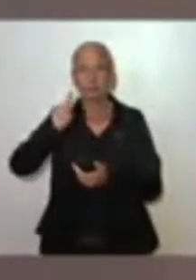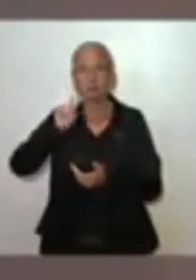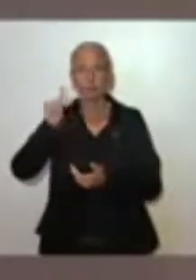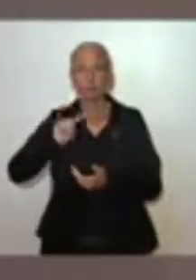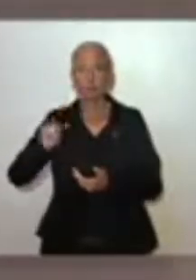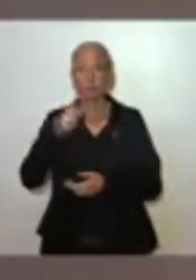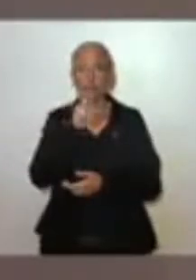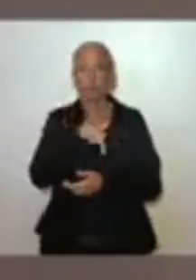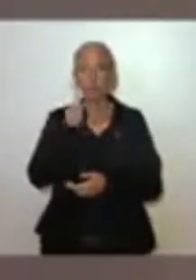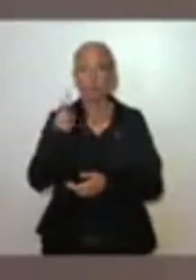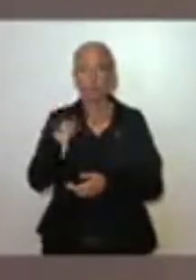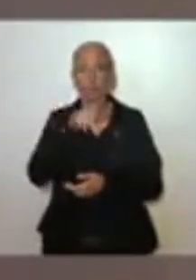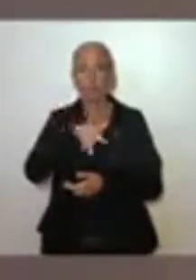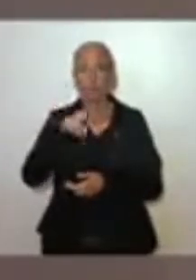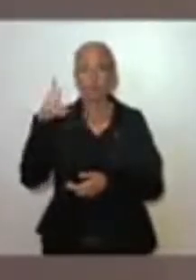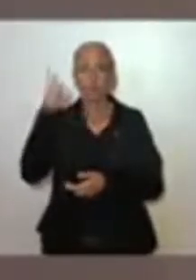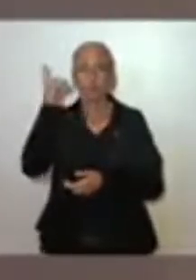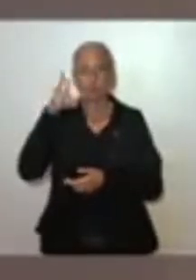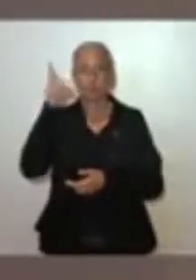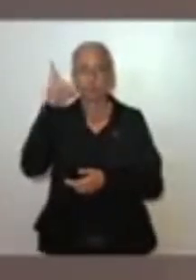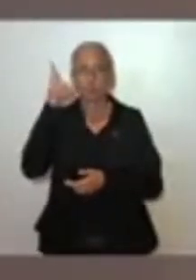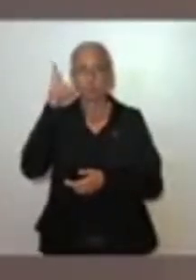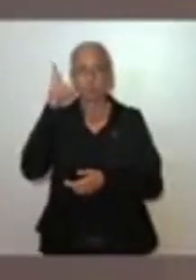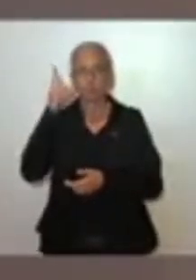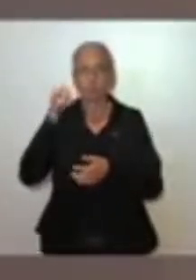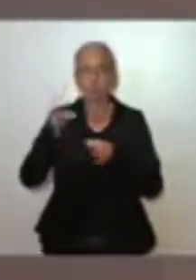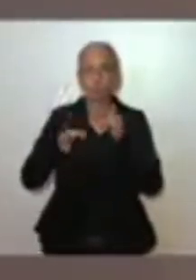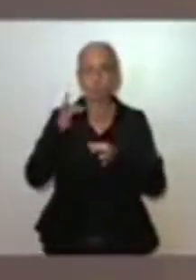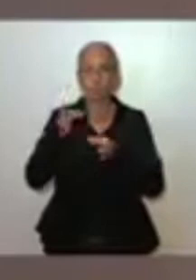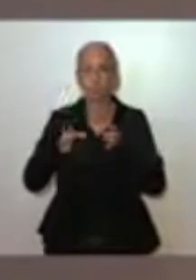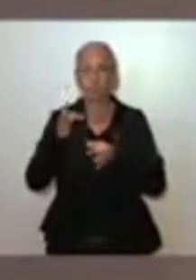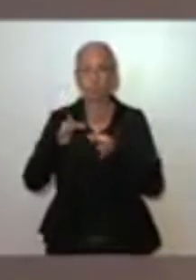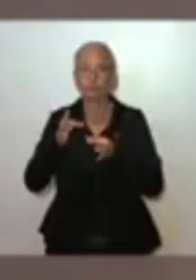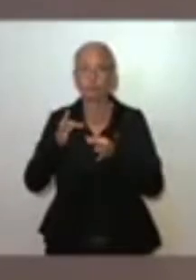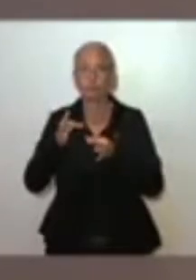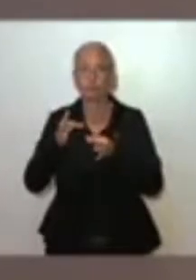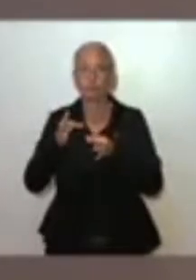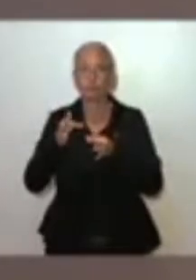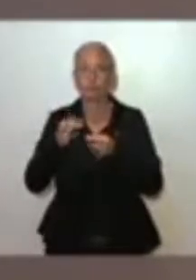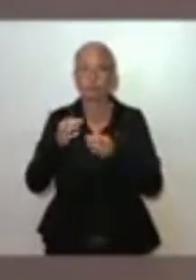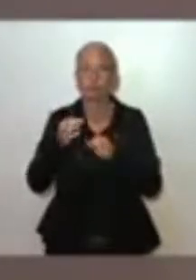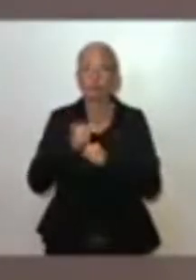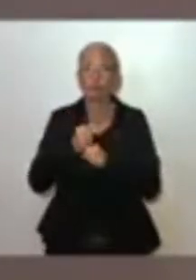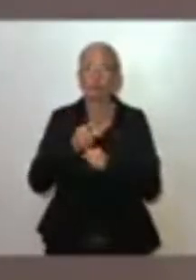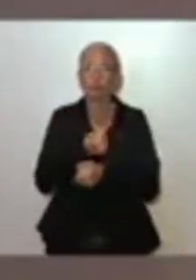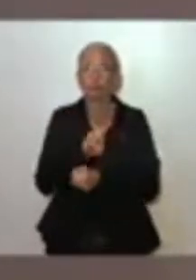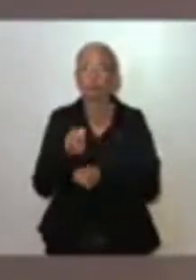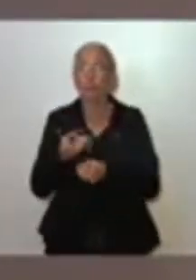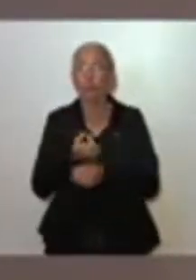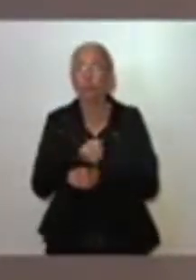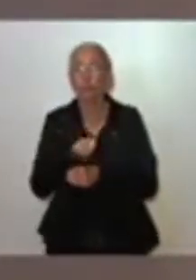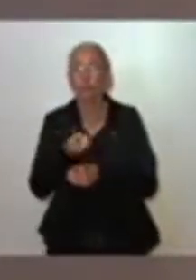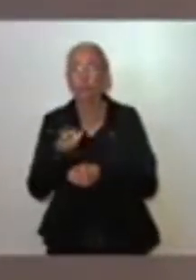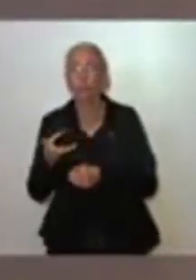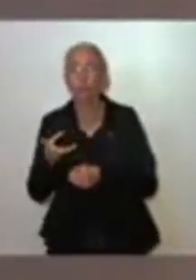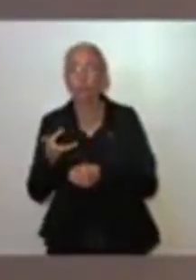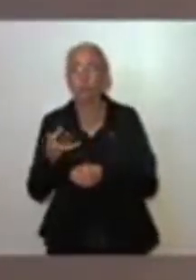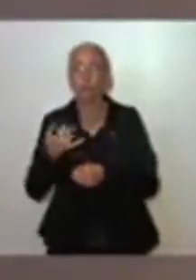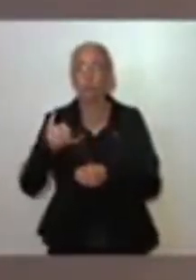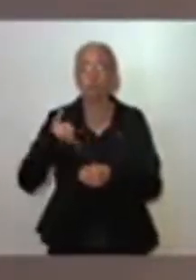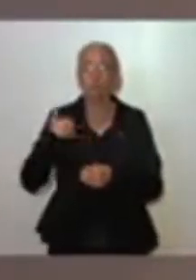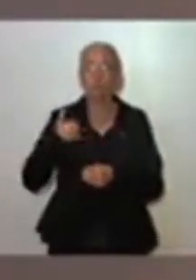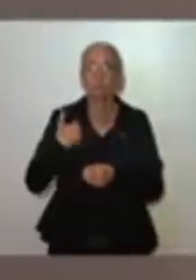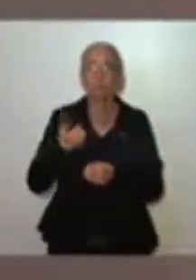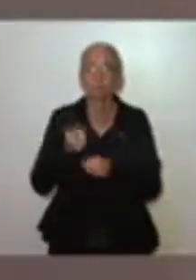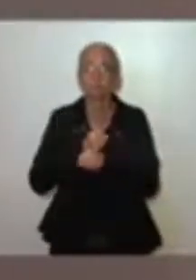sou professor de direito com sinal há mais tempo do que talvez o pai de vocês tenha de idade